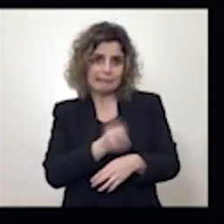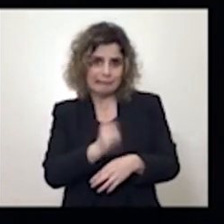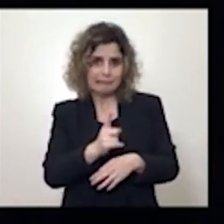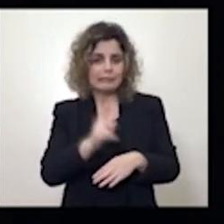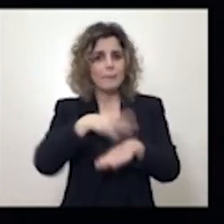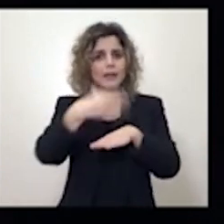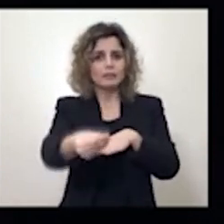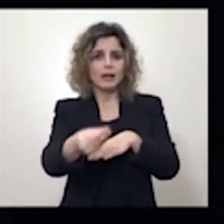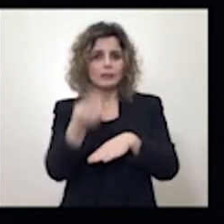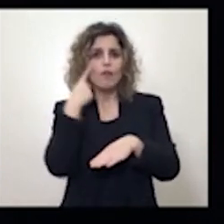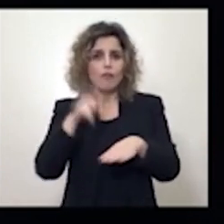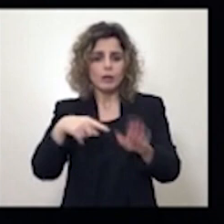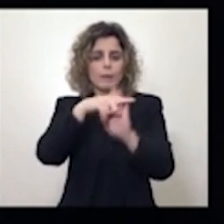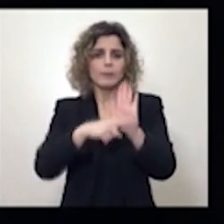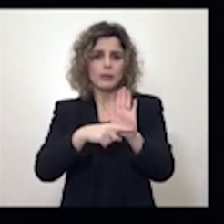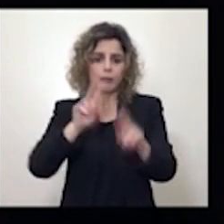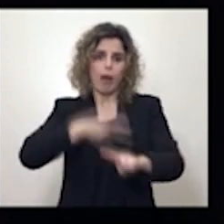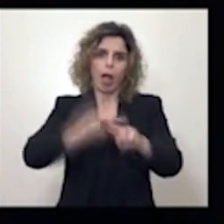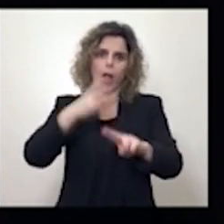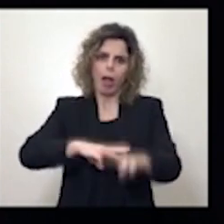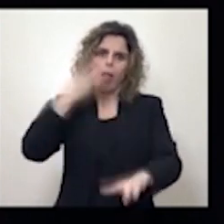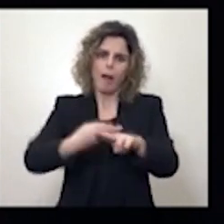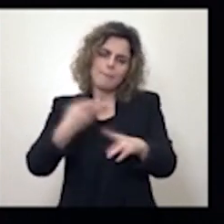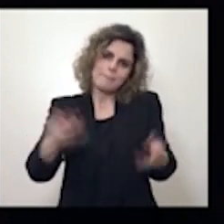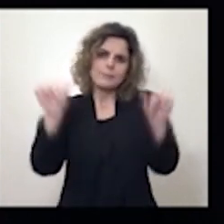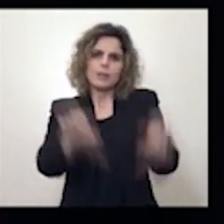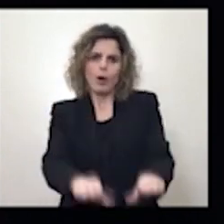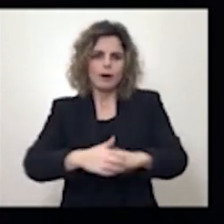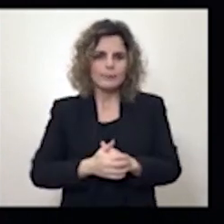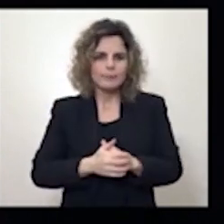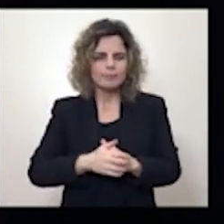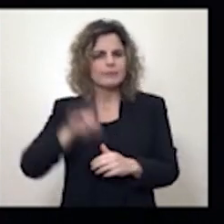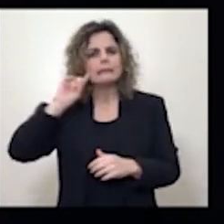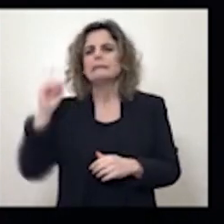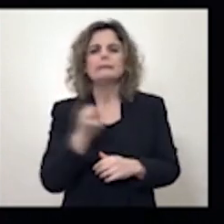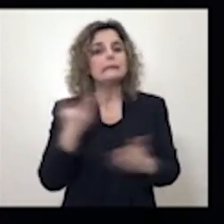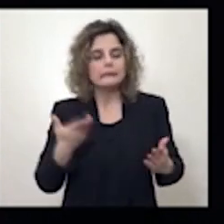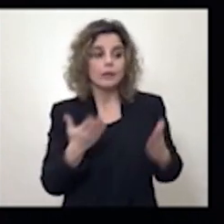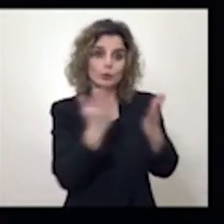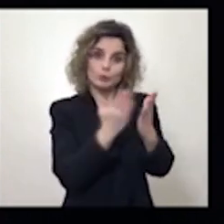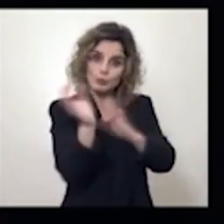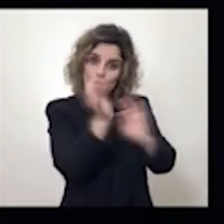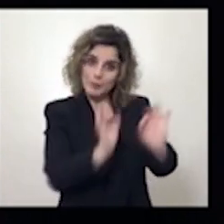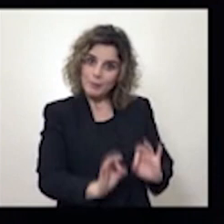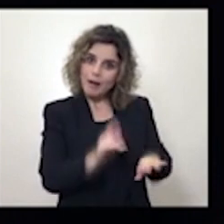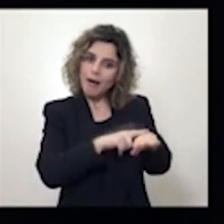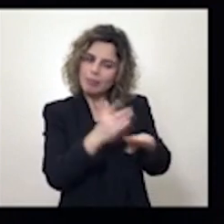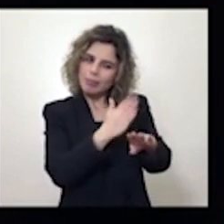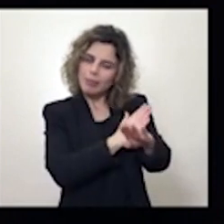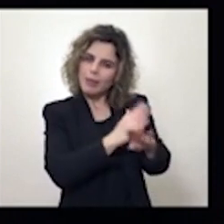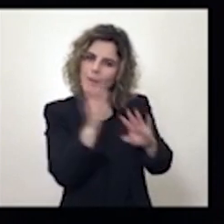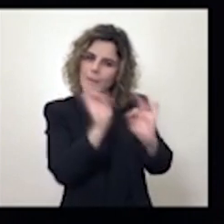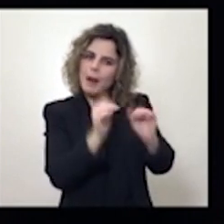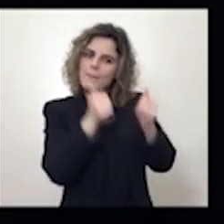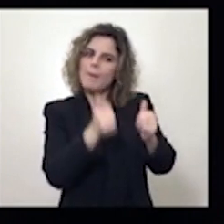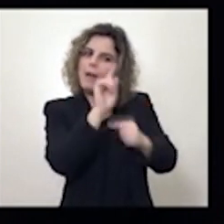medidas multiplicadas por 2 ou por 3. Em resumo, que se estude e prepare com tempo e bem o